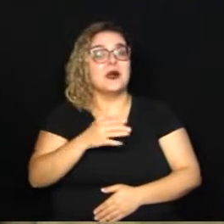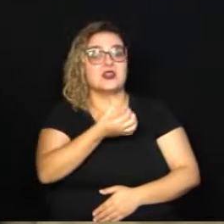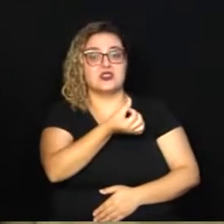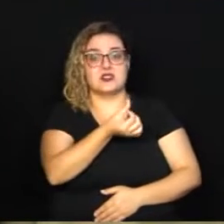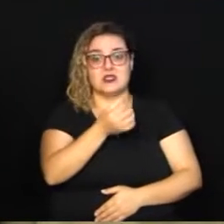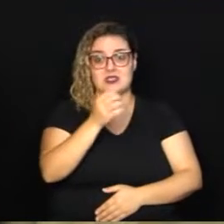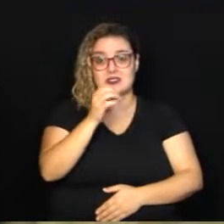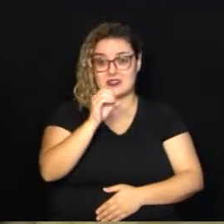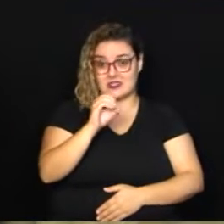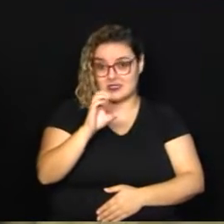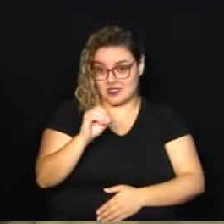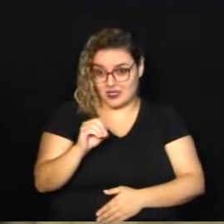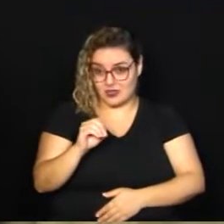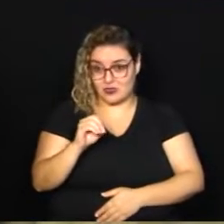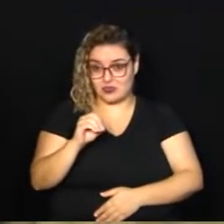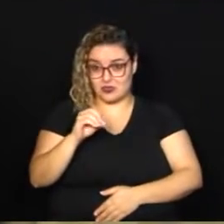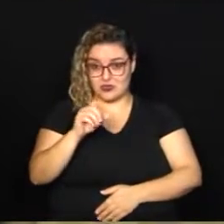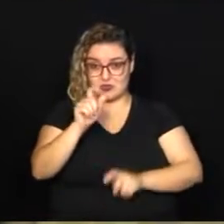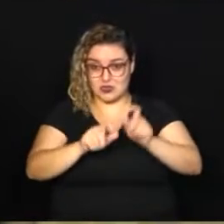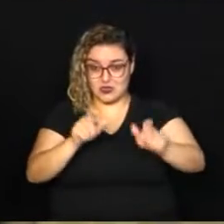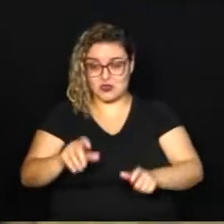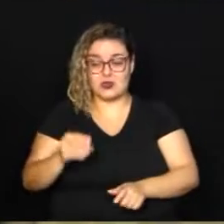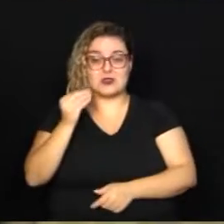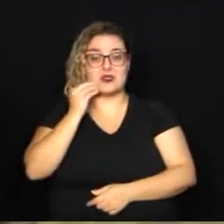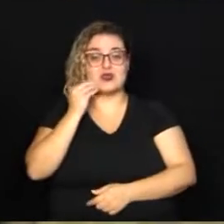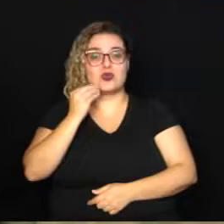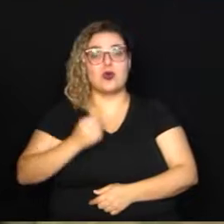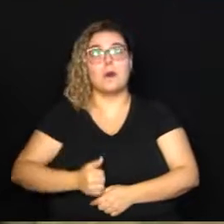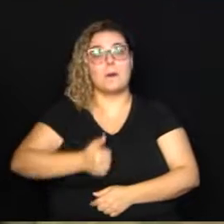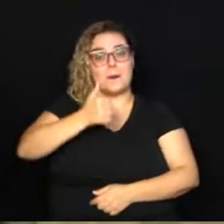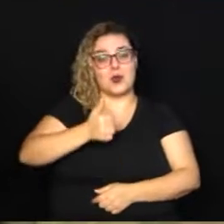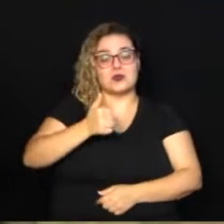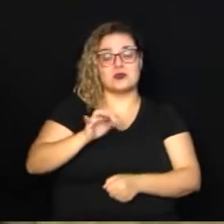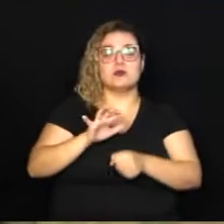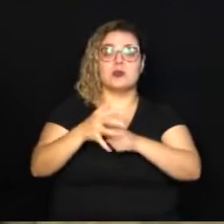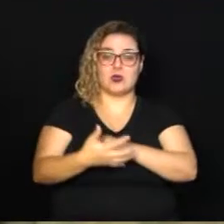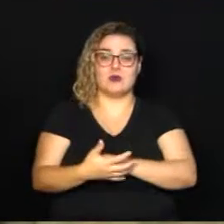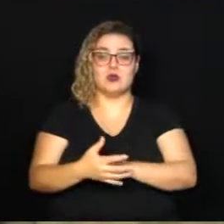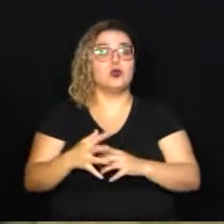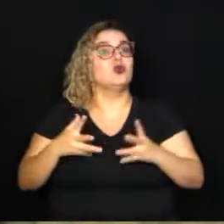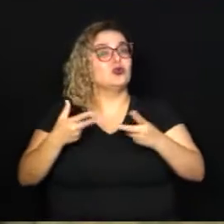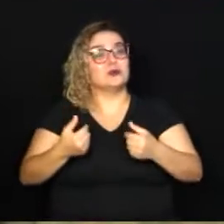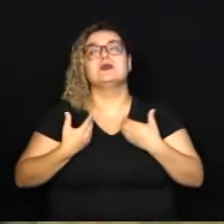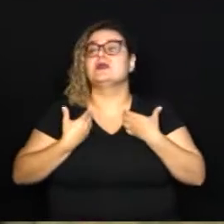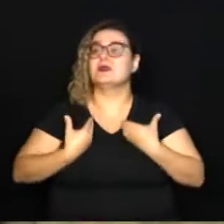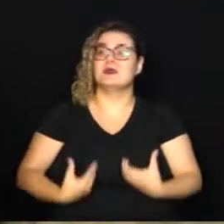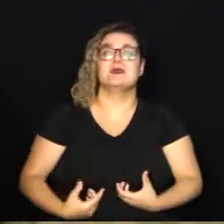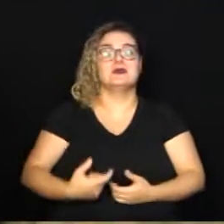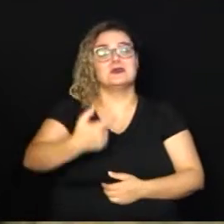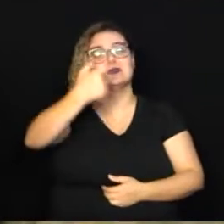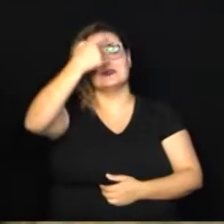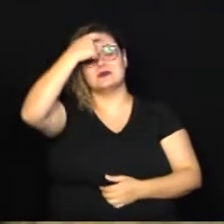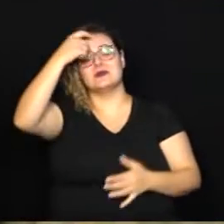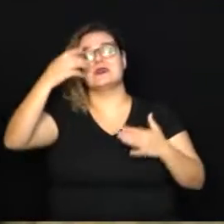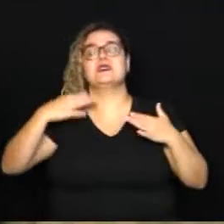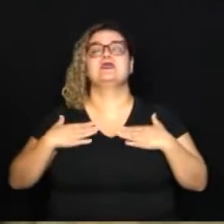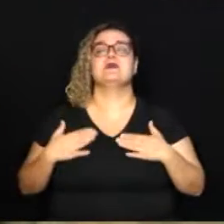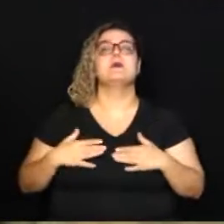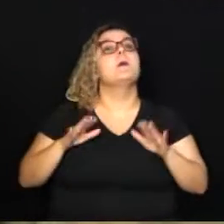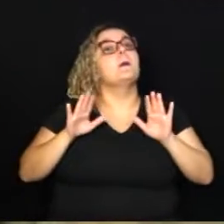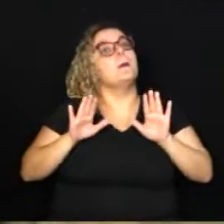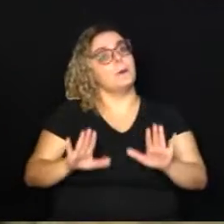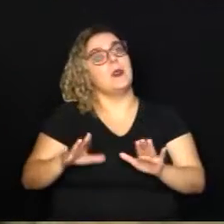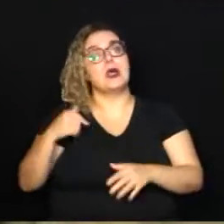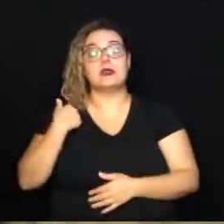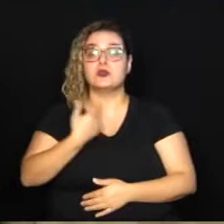24 horas. Então, todo mundo precisa se cuidar, fazer essa força-tarefa. Todo mundo cansado mentalmente, fisicamente, mas